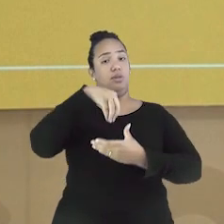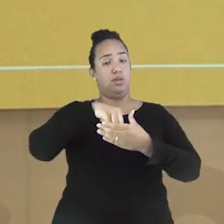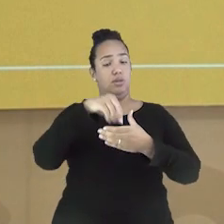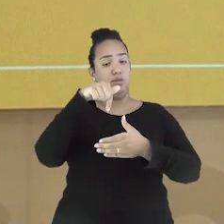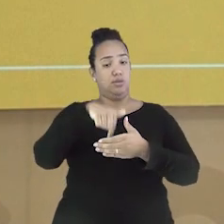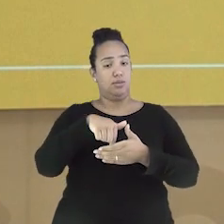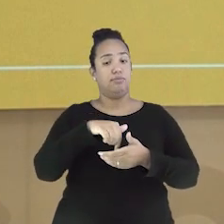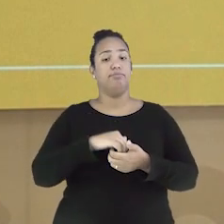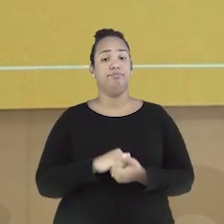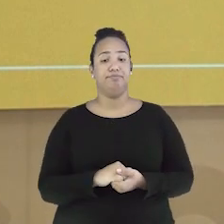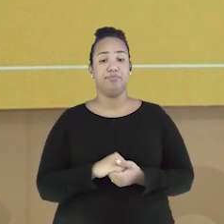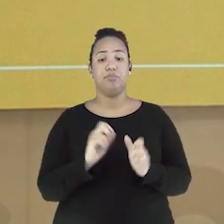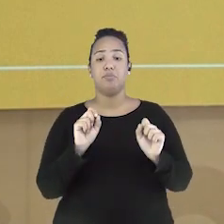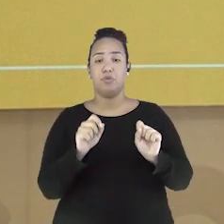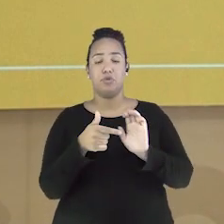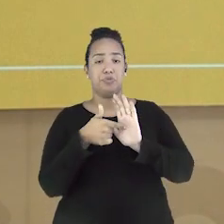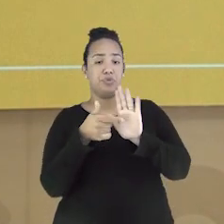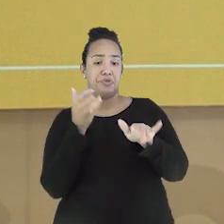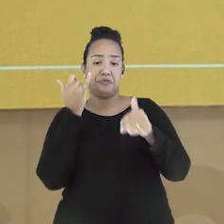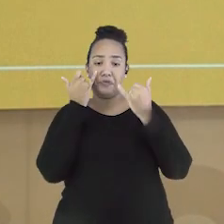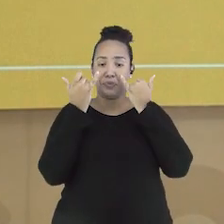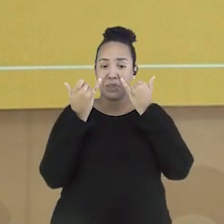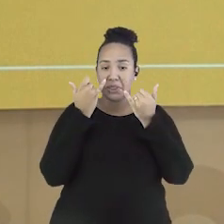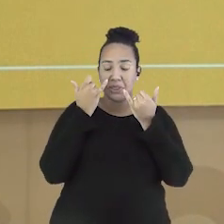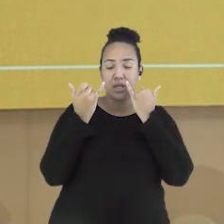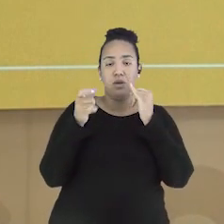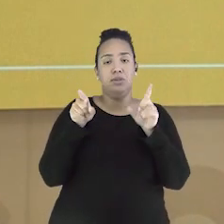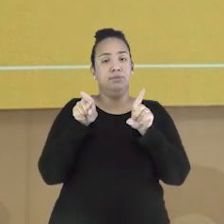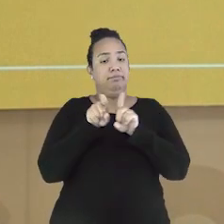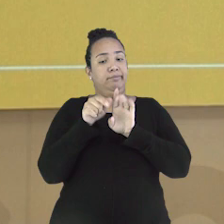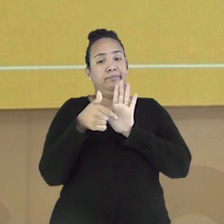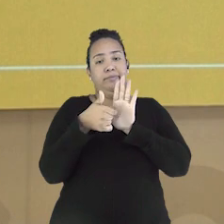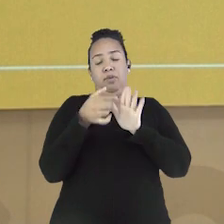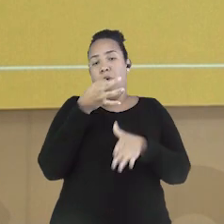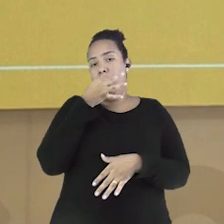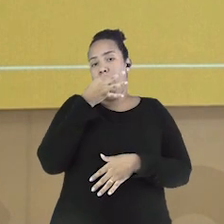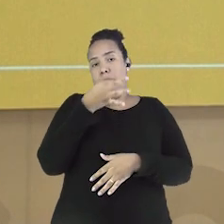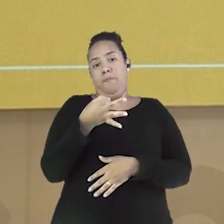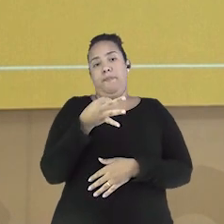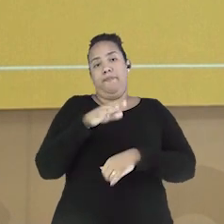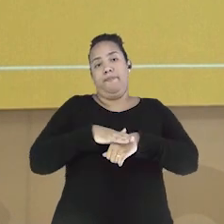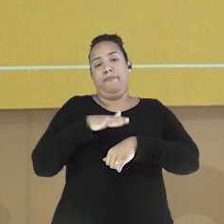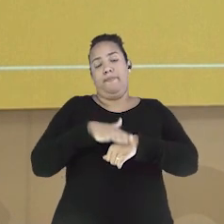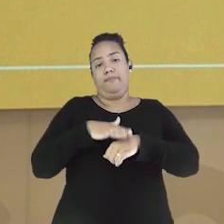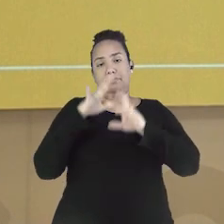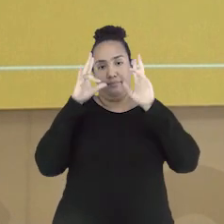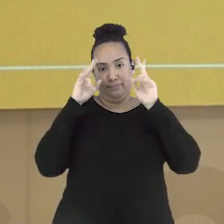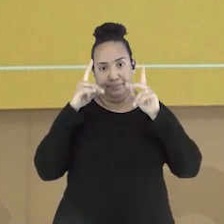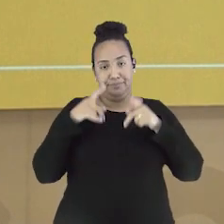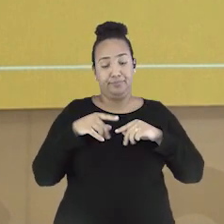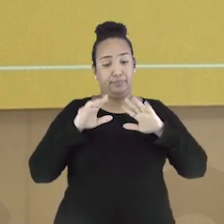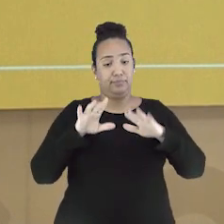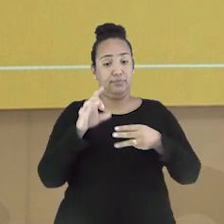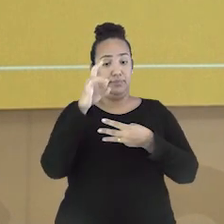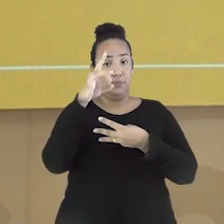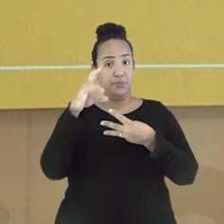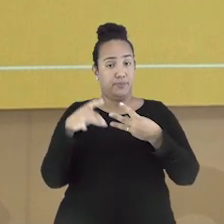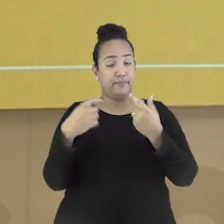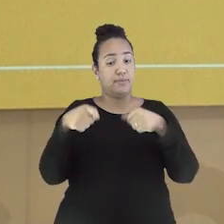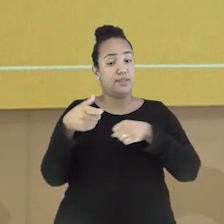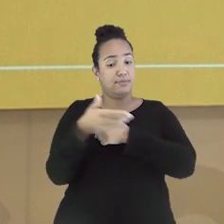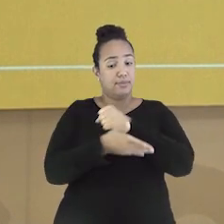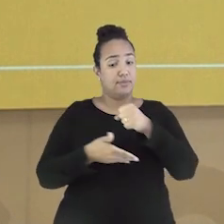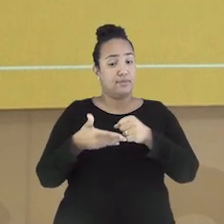no editorial. Pode-se apontar dados, fatos e dar uma pequena amostra de opinião, a fim de que cada um desses tópicos sirvam